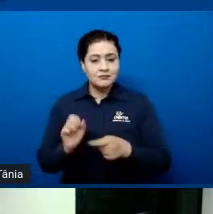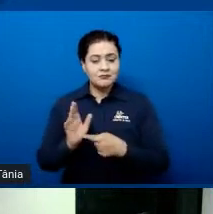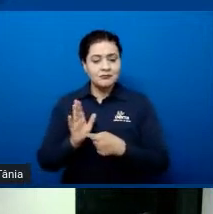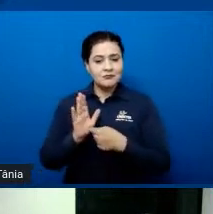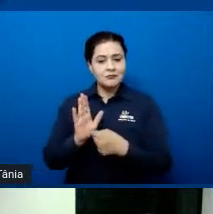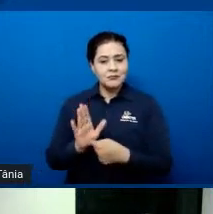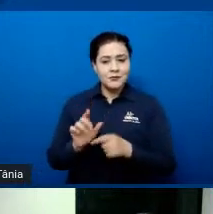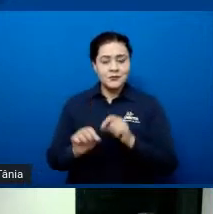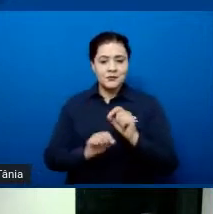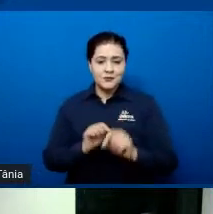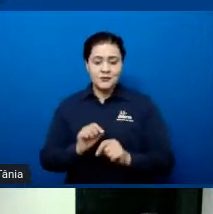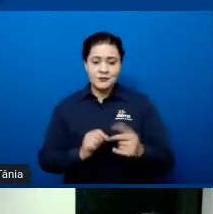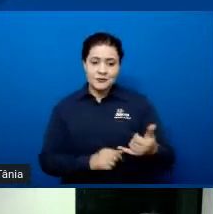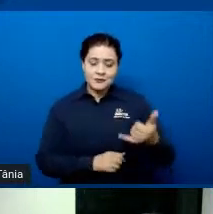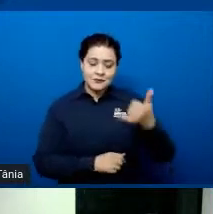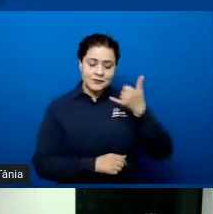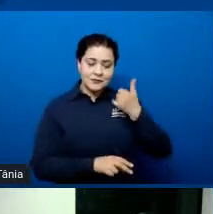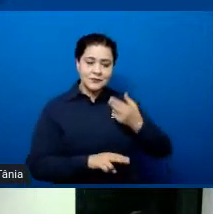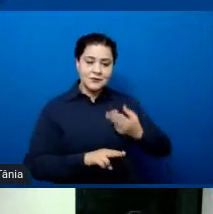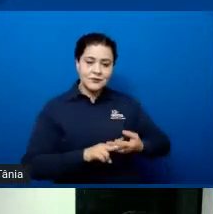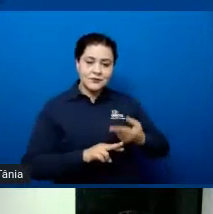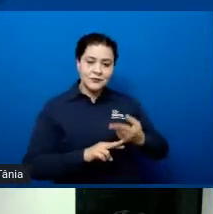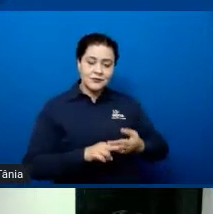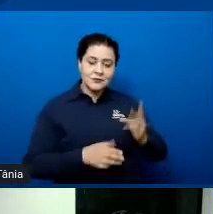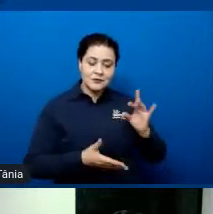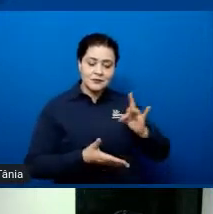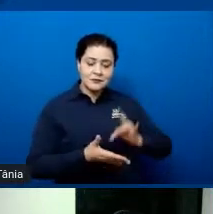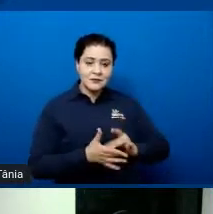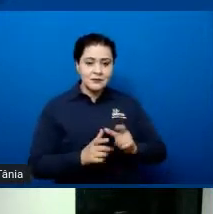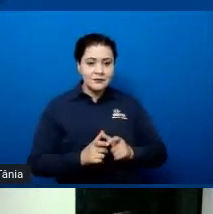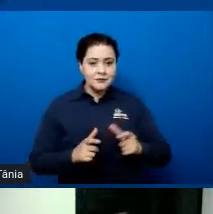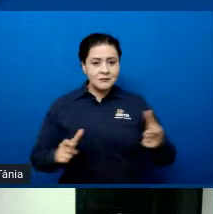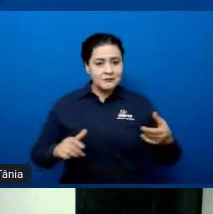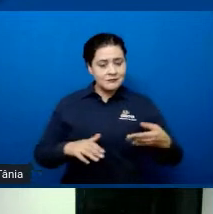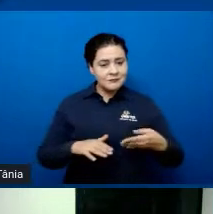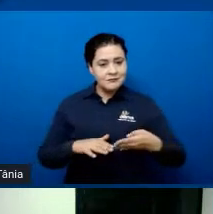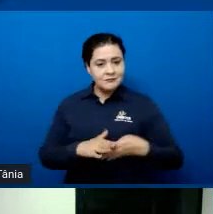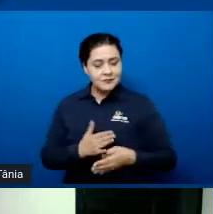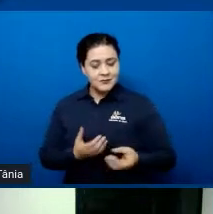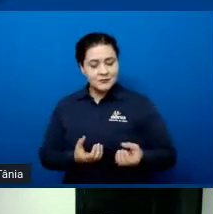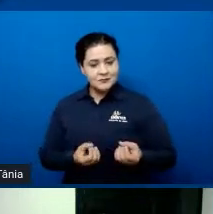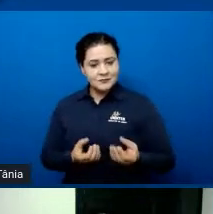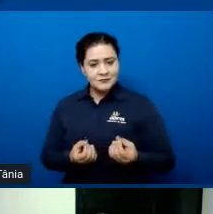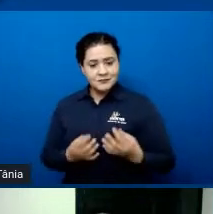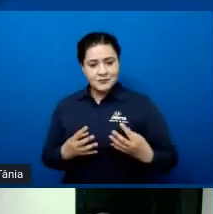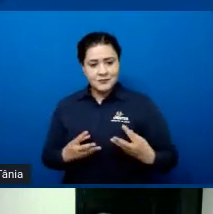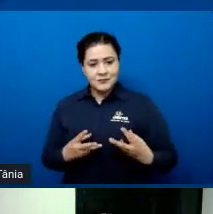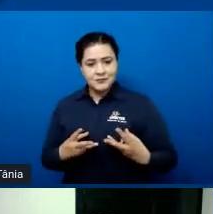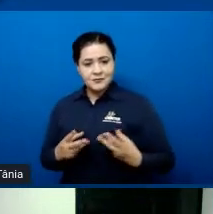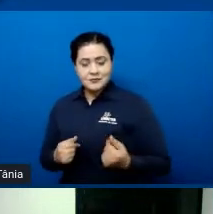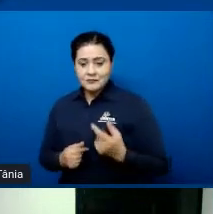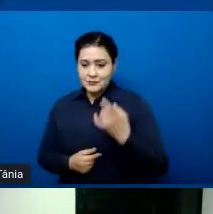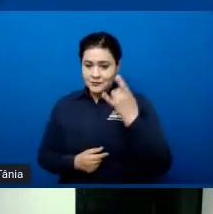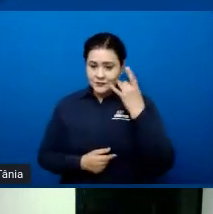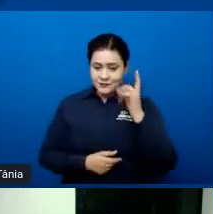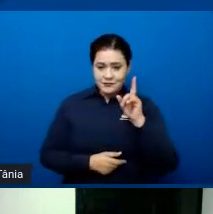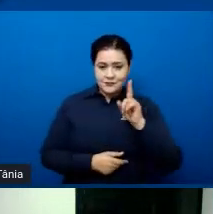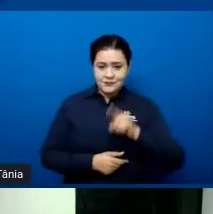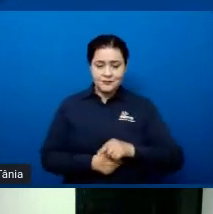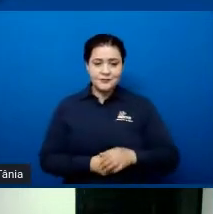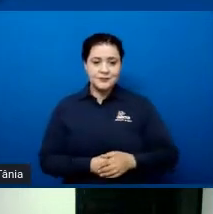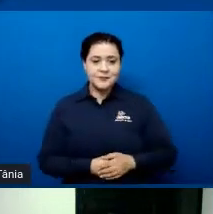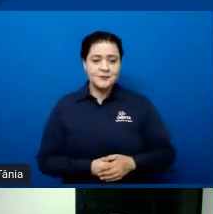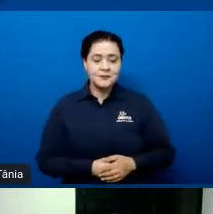o seu celular, utilizar o recurso de realidade aumentada e acessar, né, todas as informações sobre aquilo ali. Então, é muito fácil. Eu